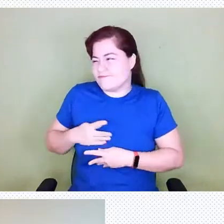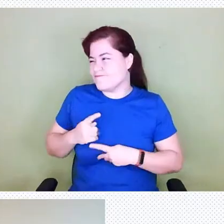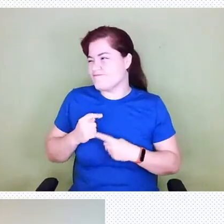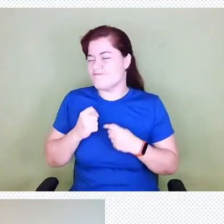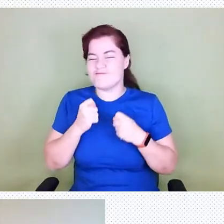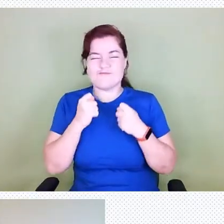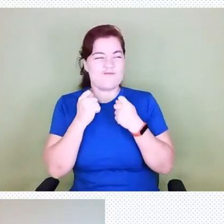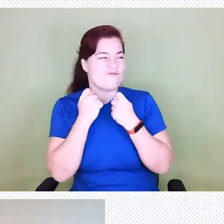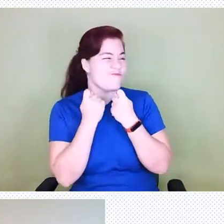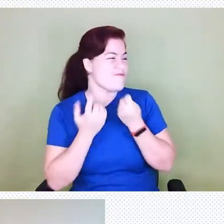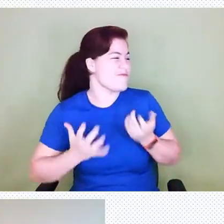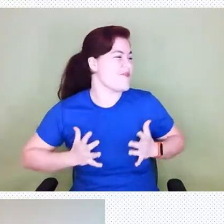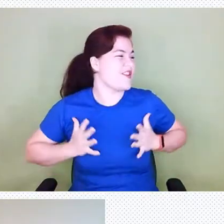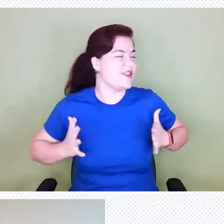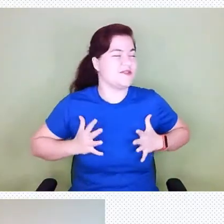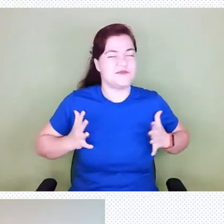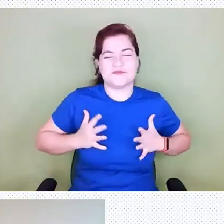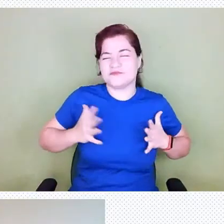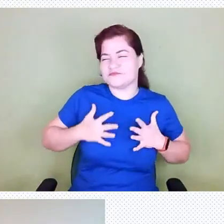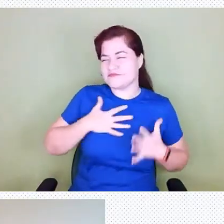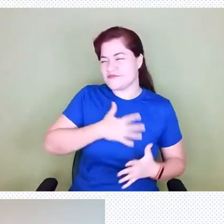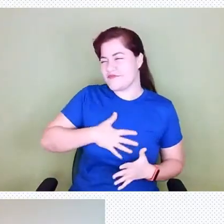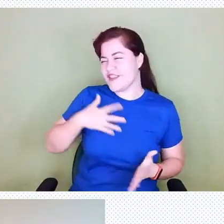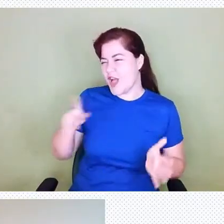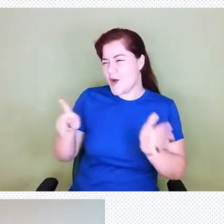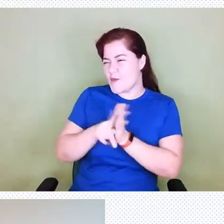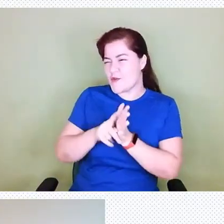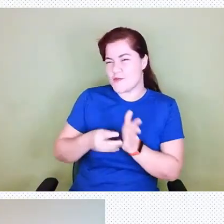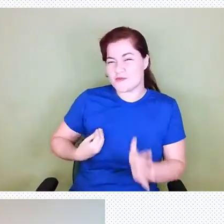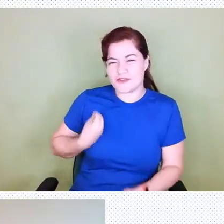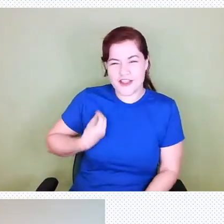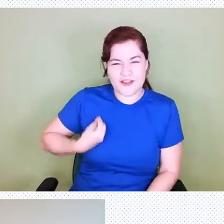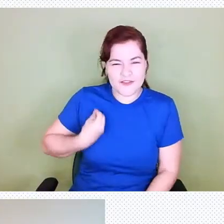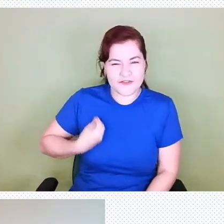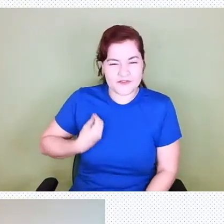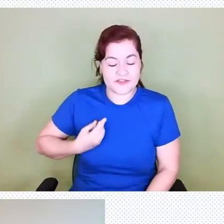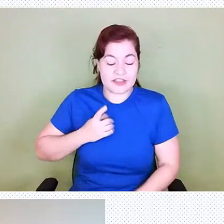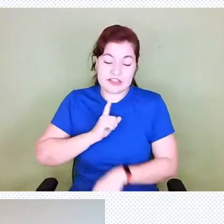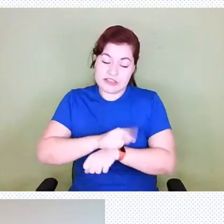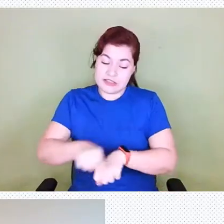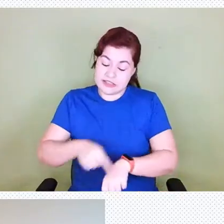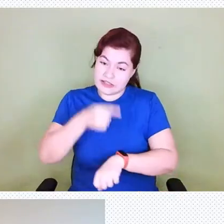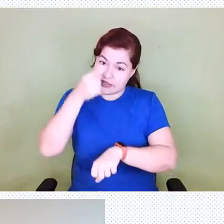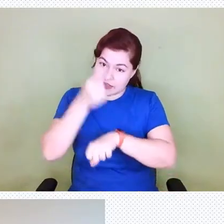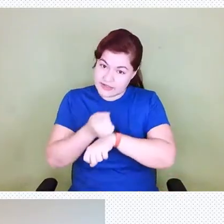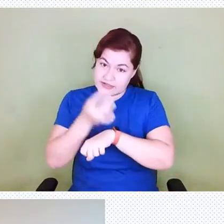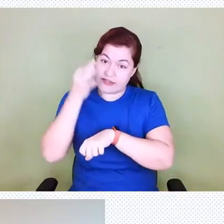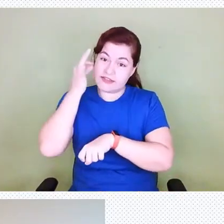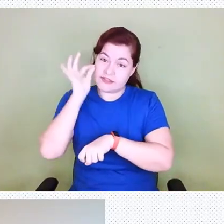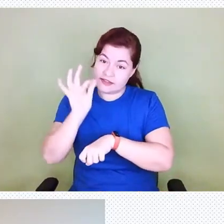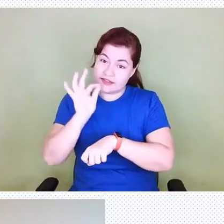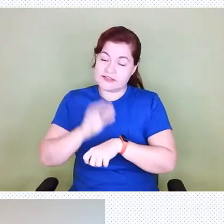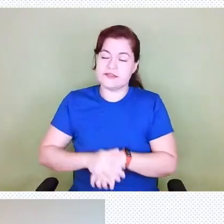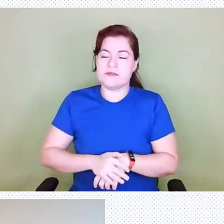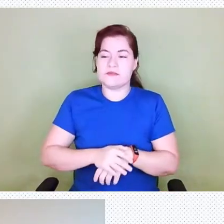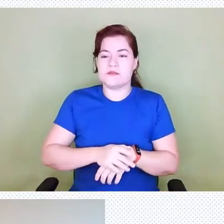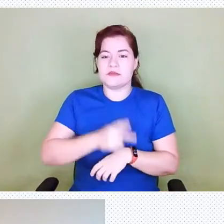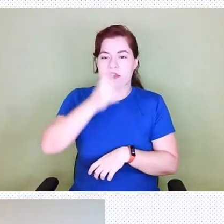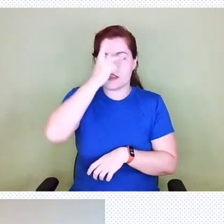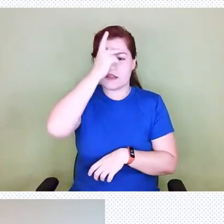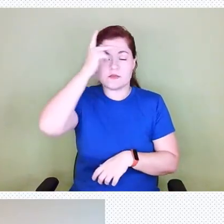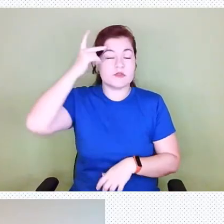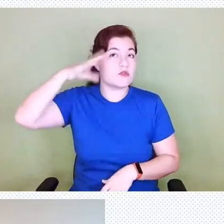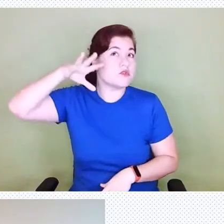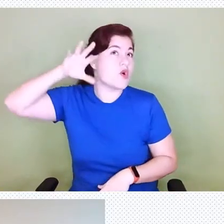e dos prazeres da vida, esses prazeres transitórios, né? Elas sufocam a